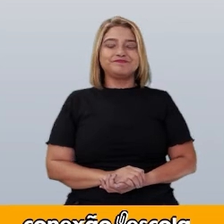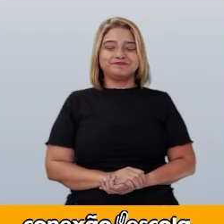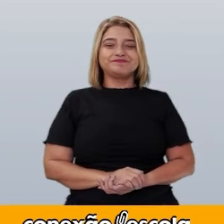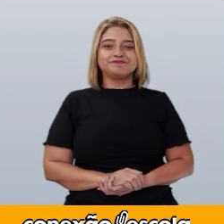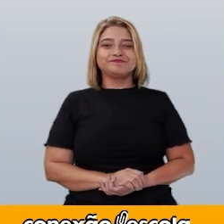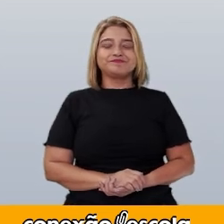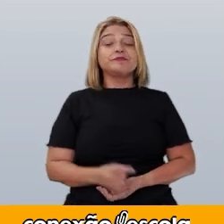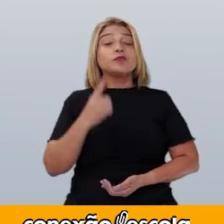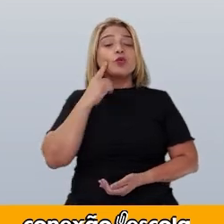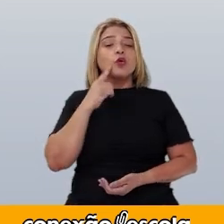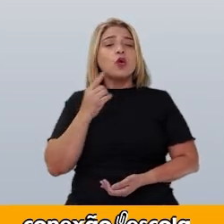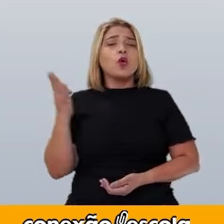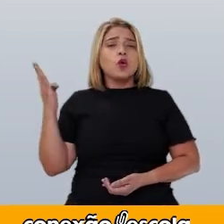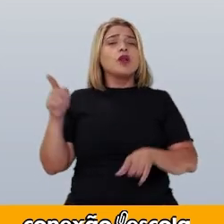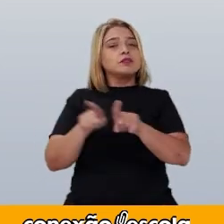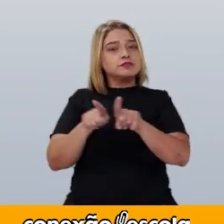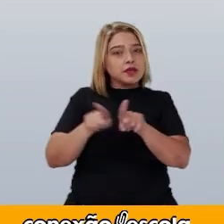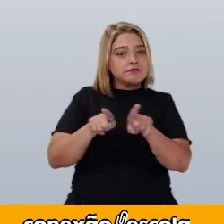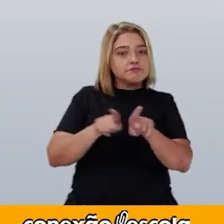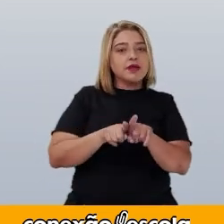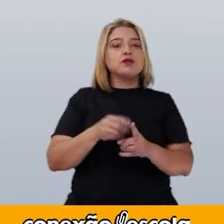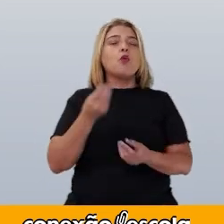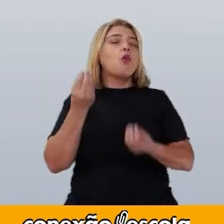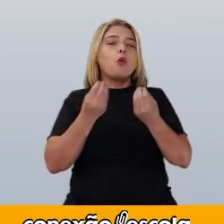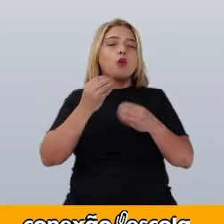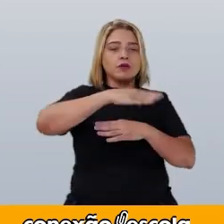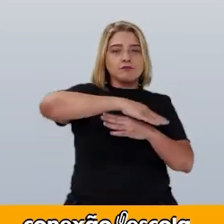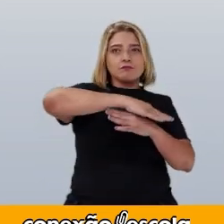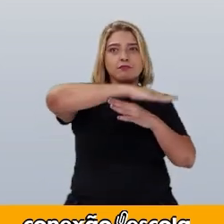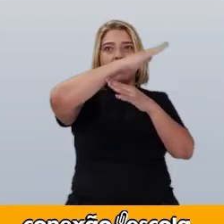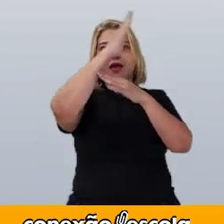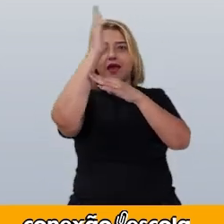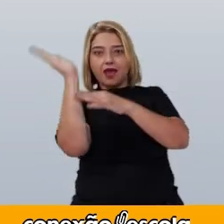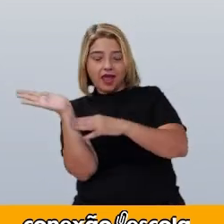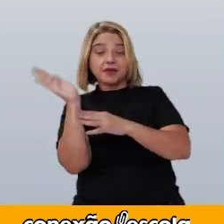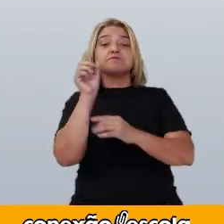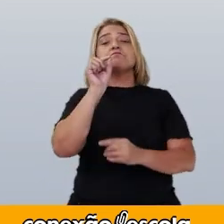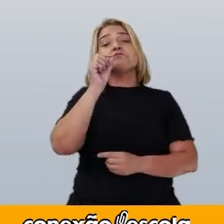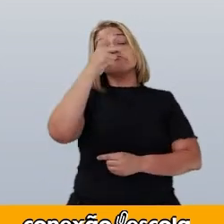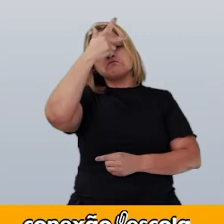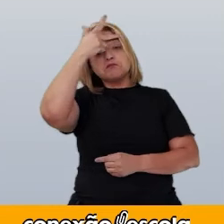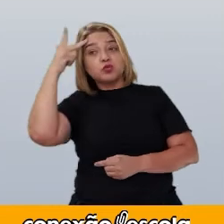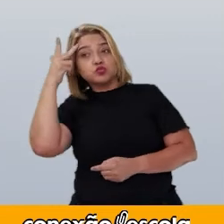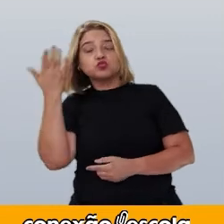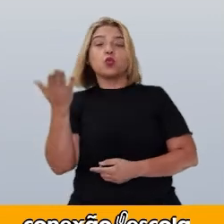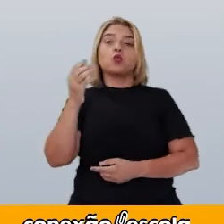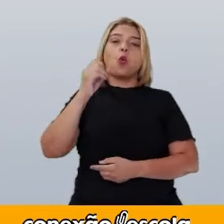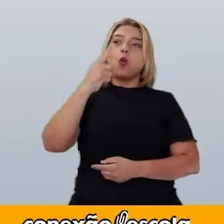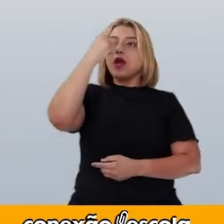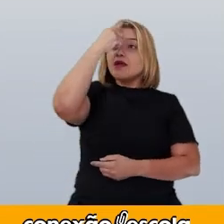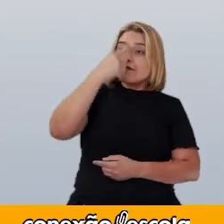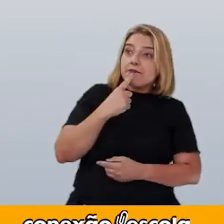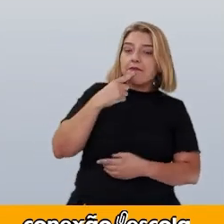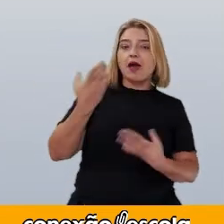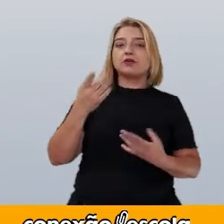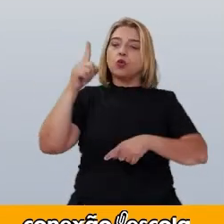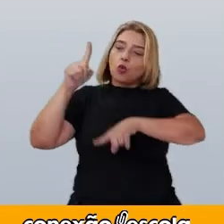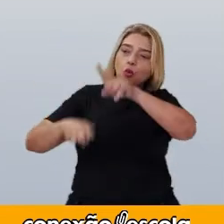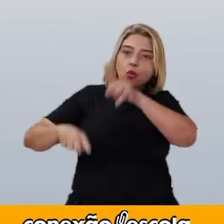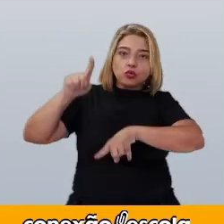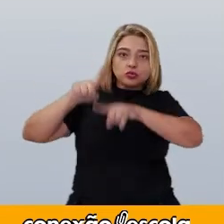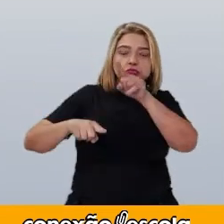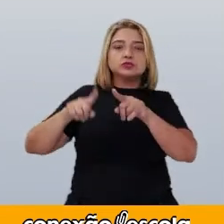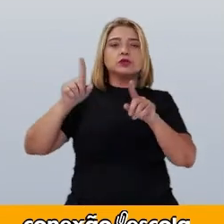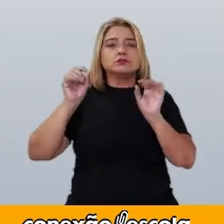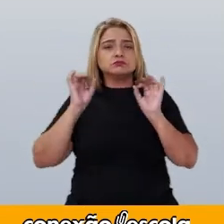E ainda pensando na questão de giro, quando uma pessoa ou uma imagem ou um objeto